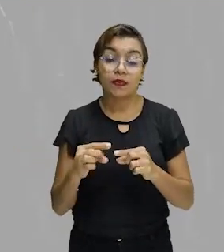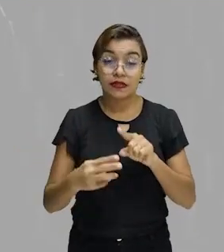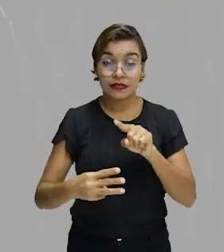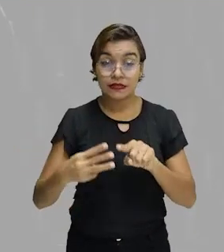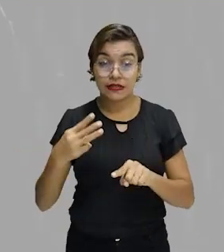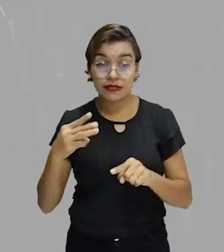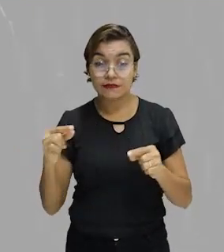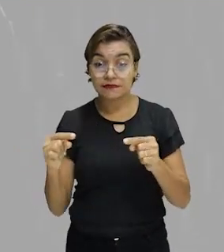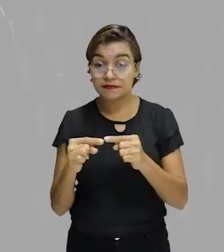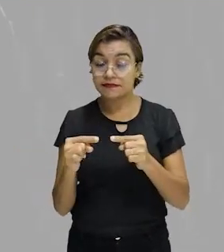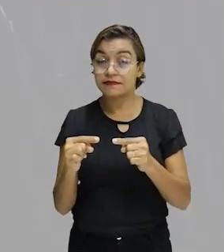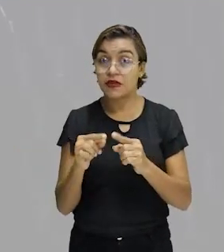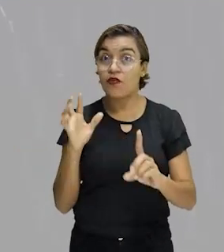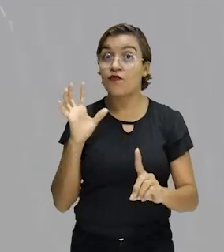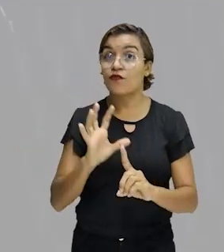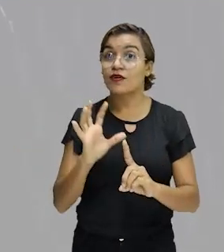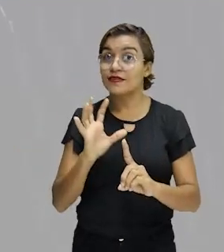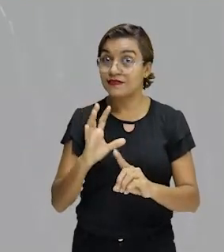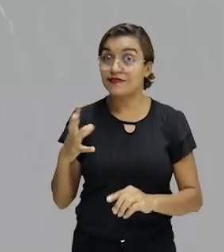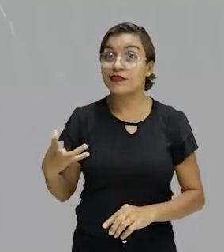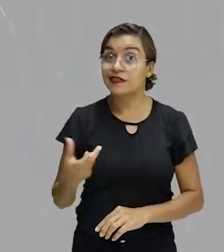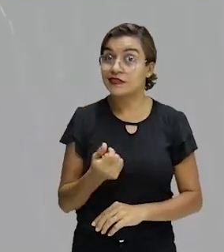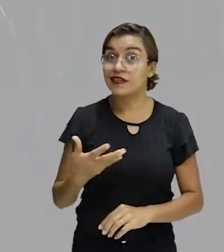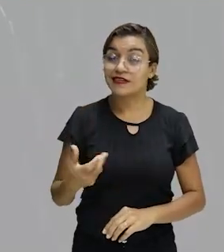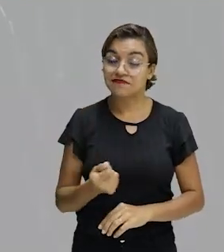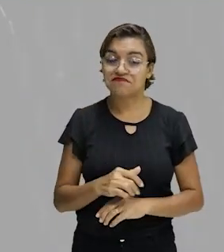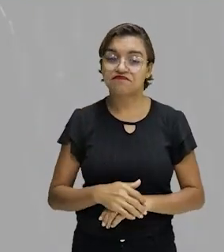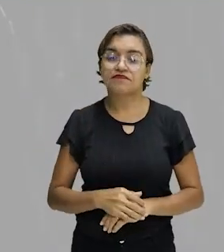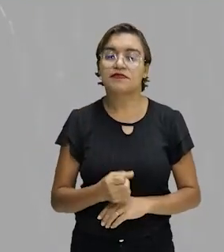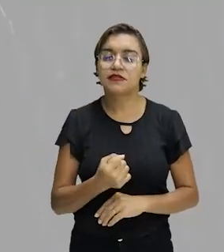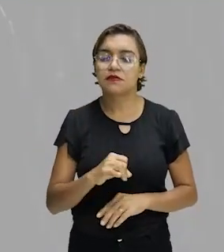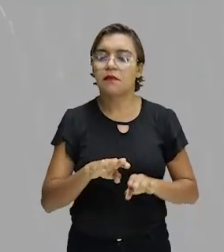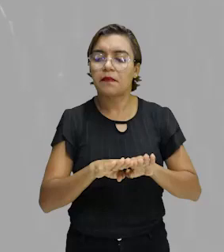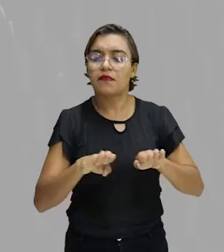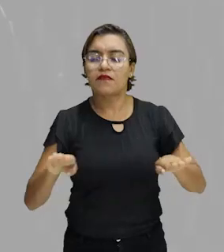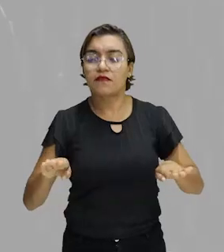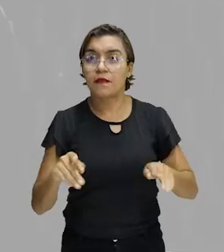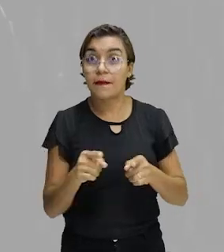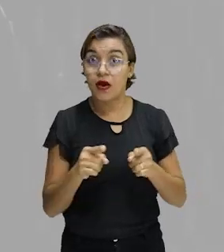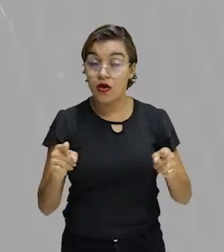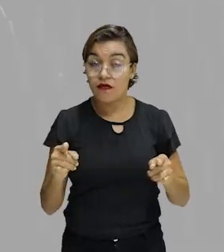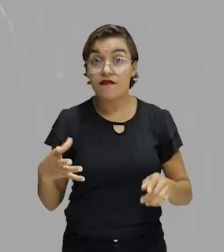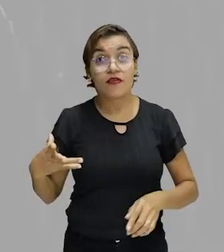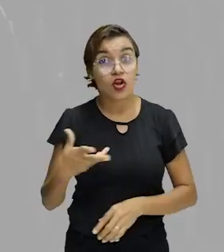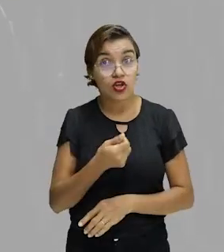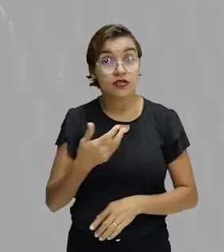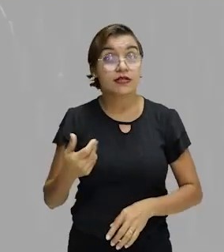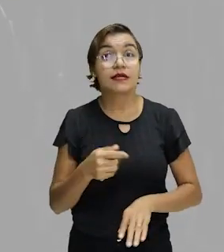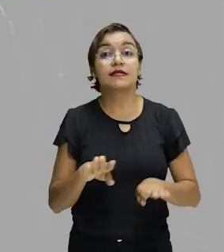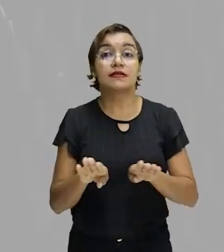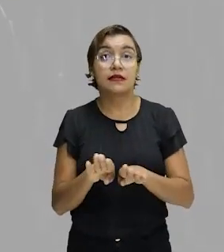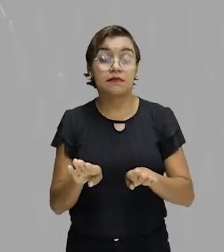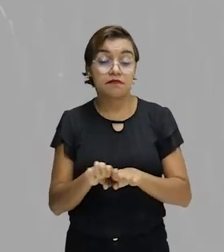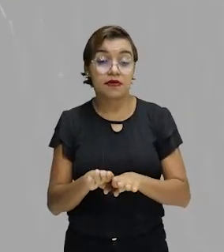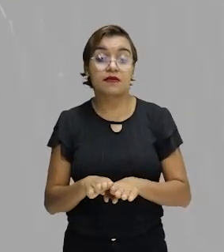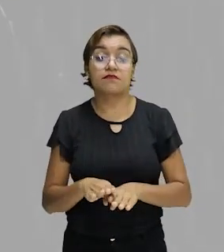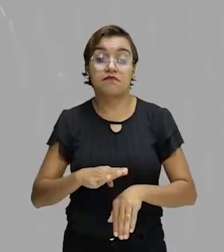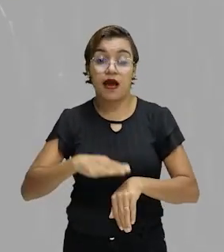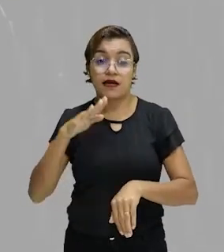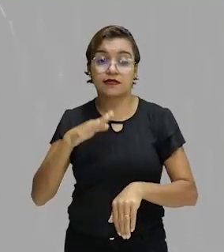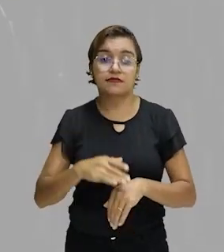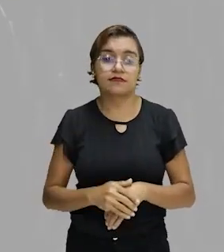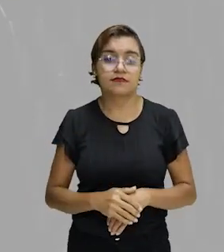que influenciam na velocidade. Quanto maior a superfície, maior a velocidade. Então, ferro na forma de